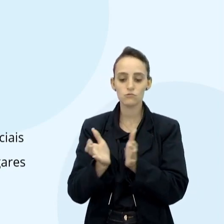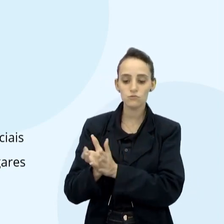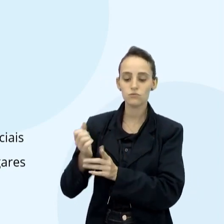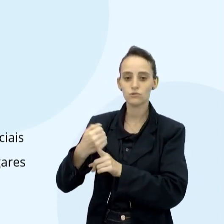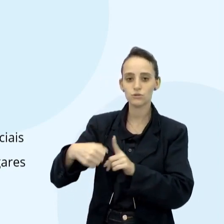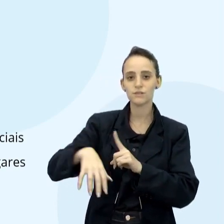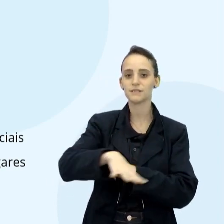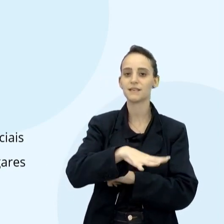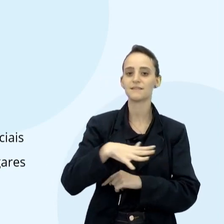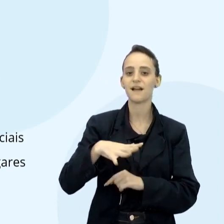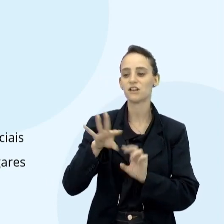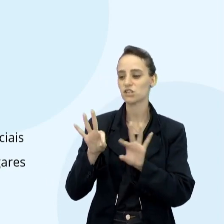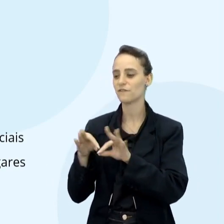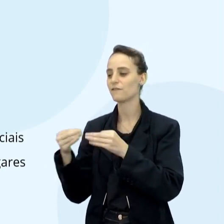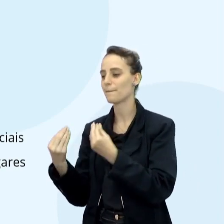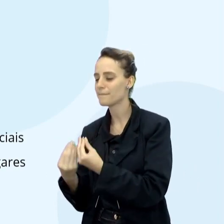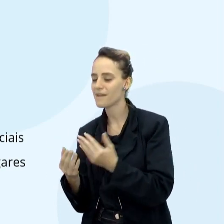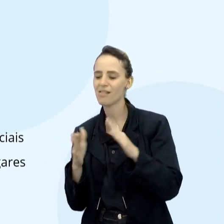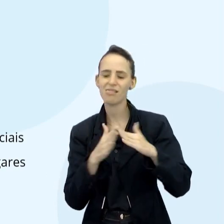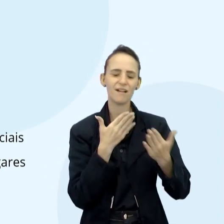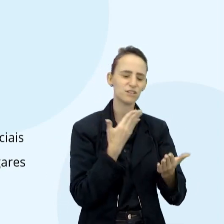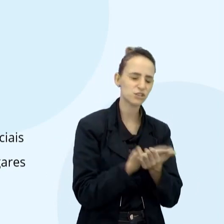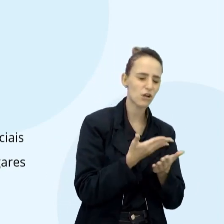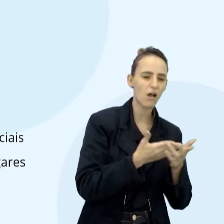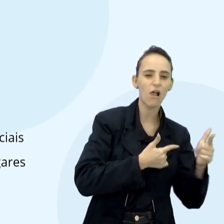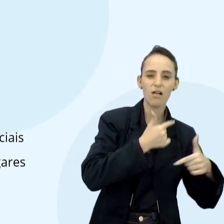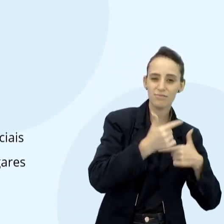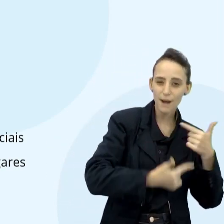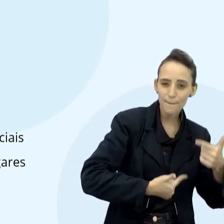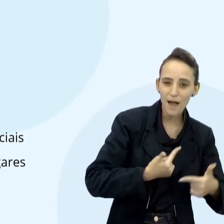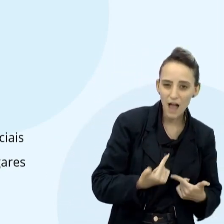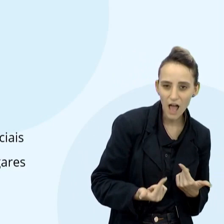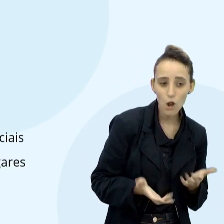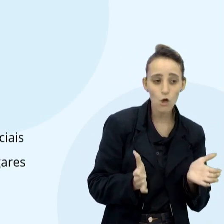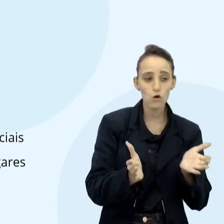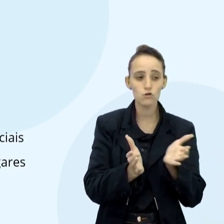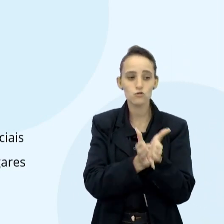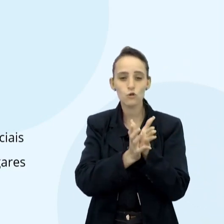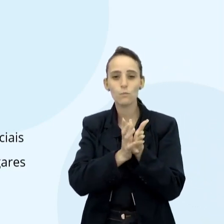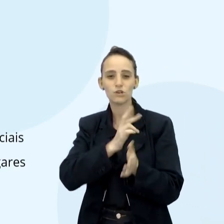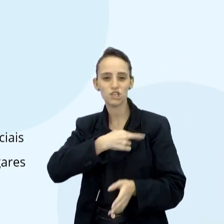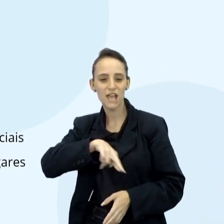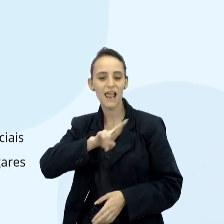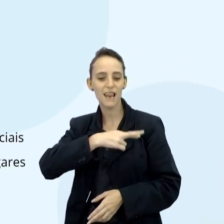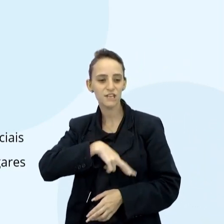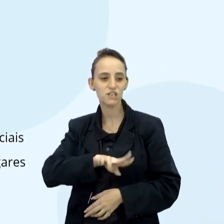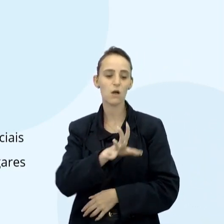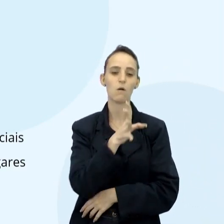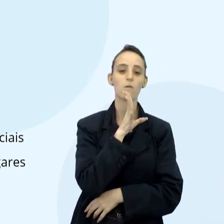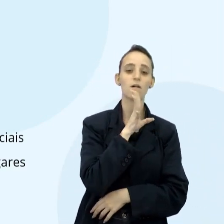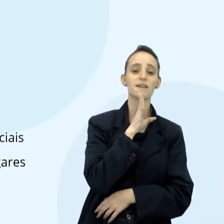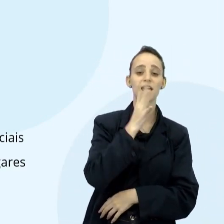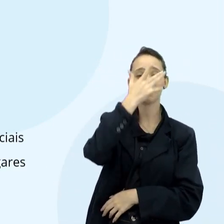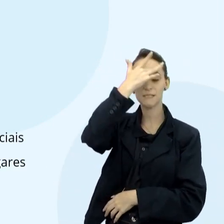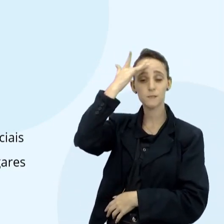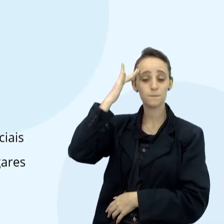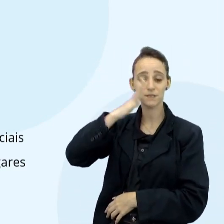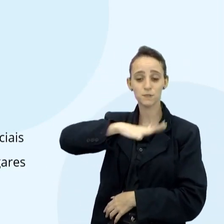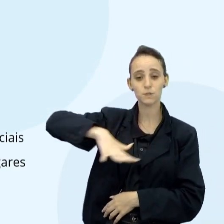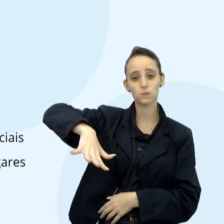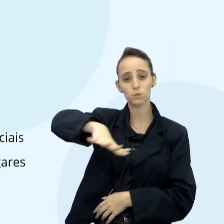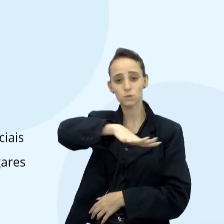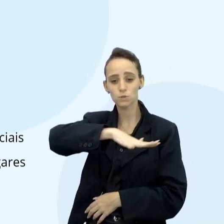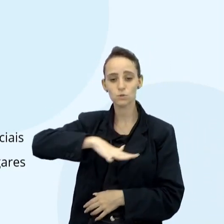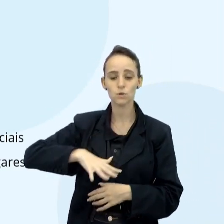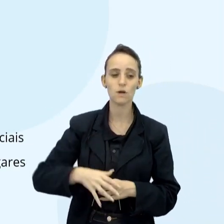né? A nossa família, a escola, o trabalho, os grupos religiosos. Nós conhecemos pessoas e nós vamos